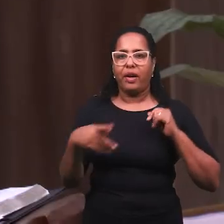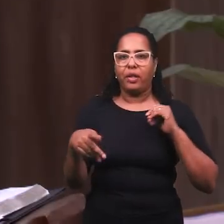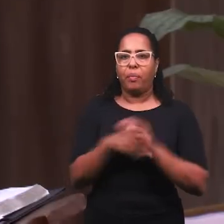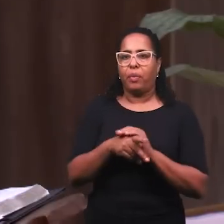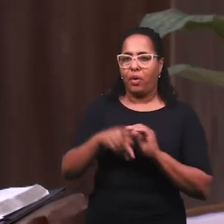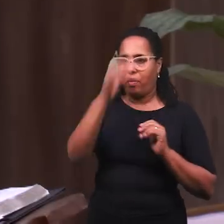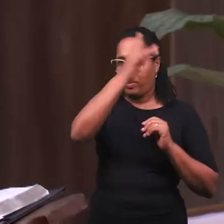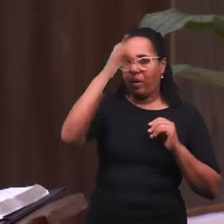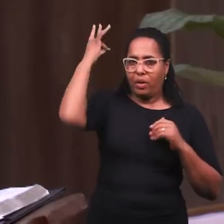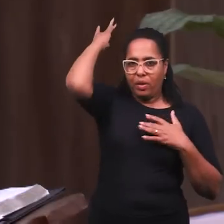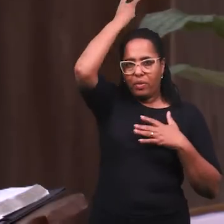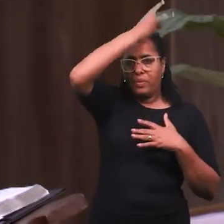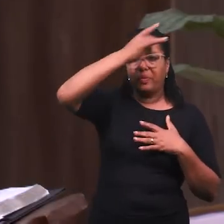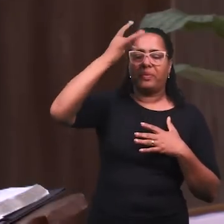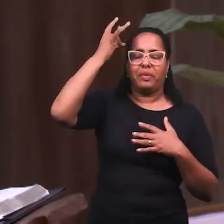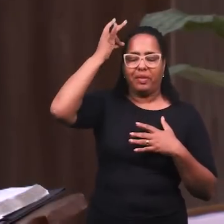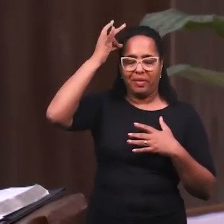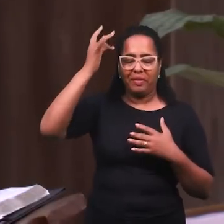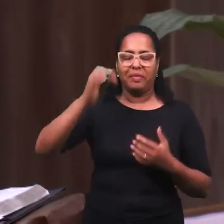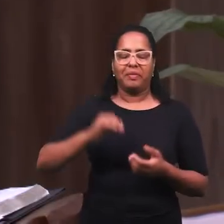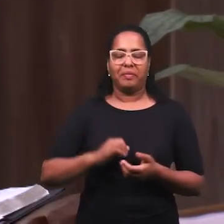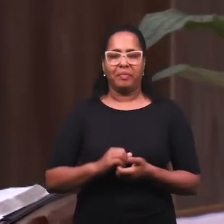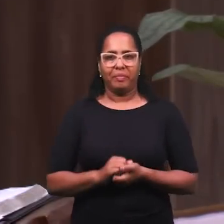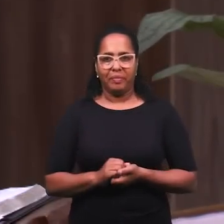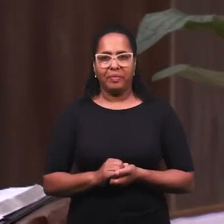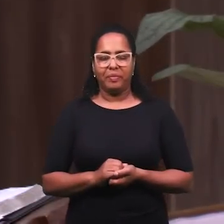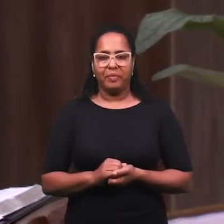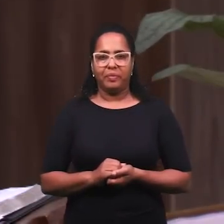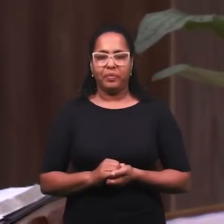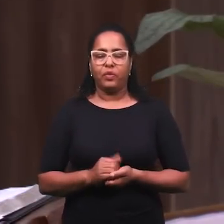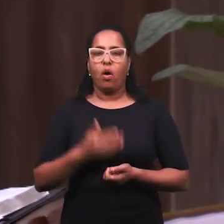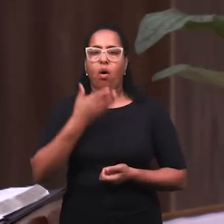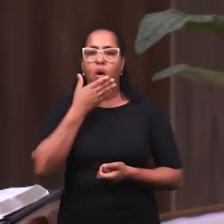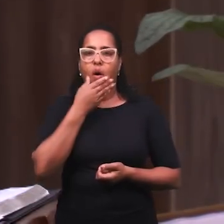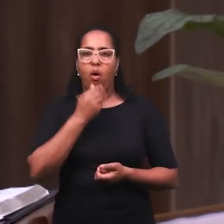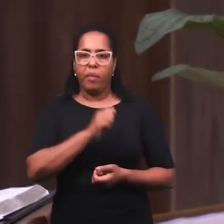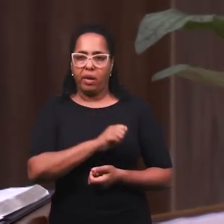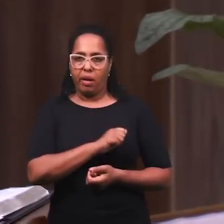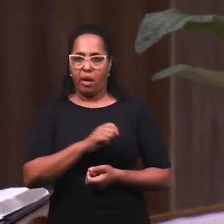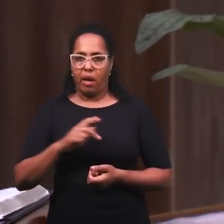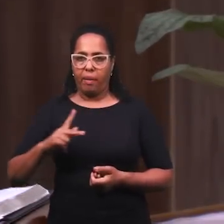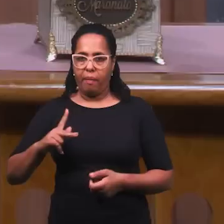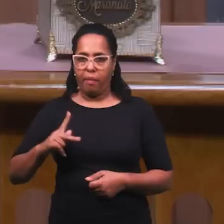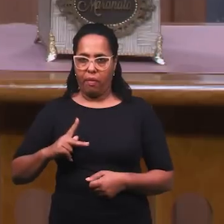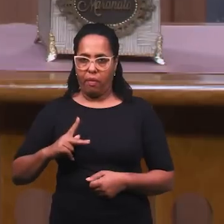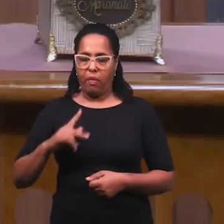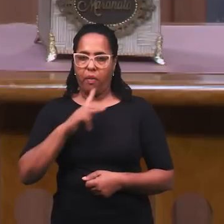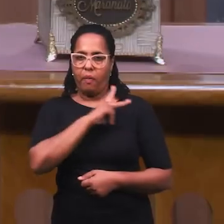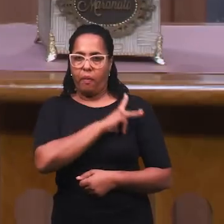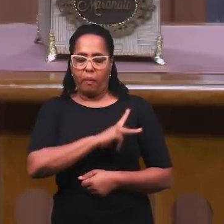templo, chamado Templo do Espírito Santo. O